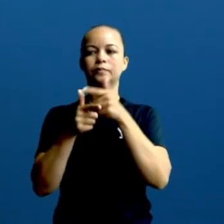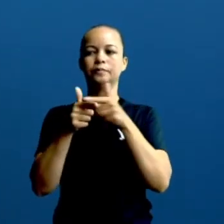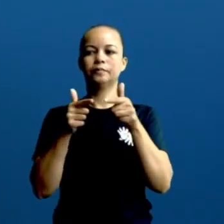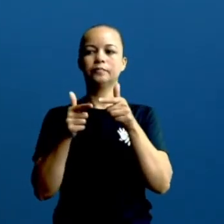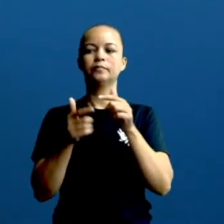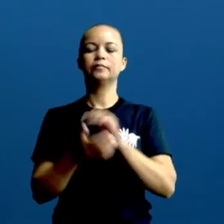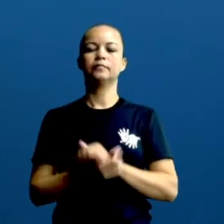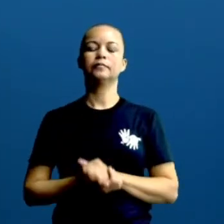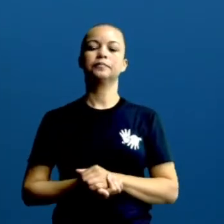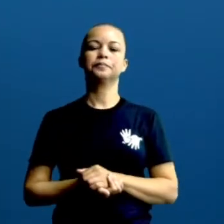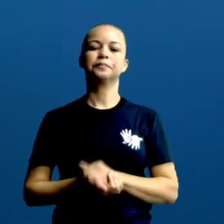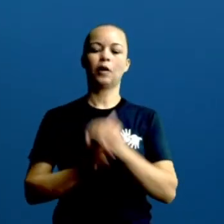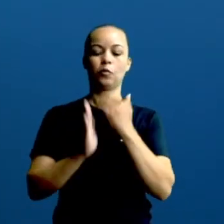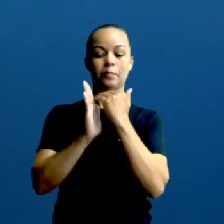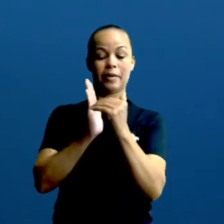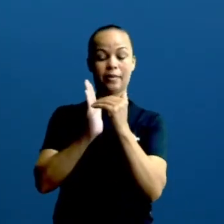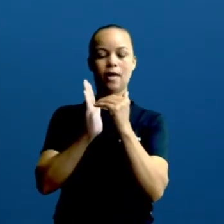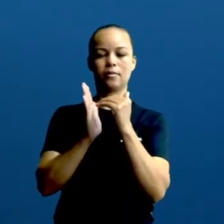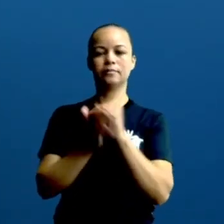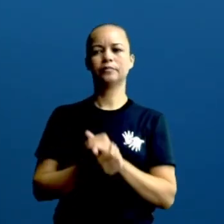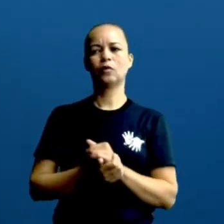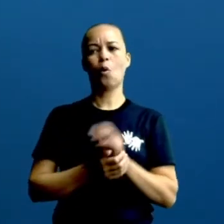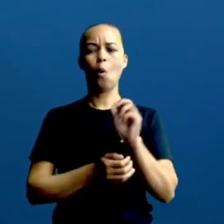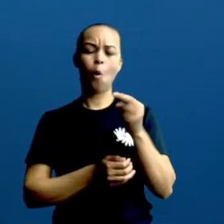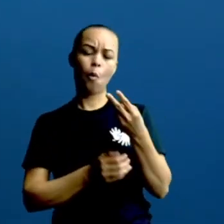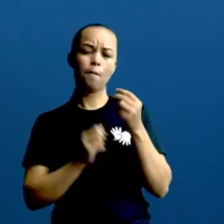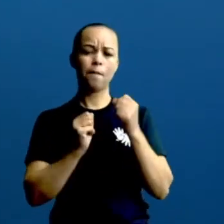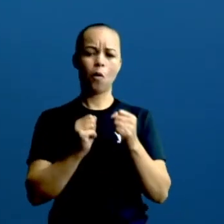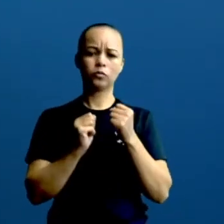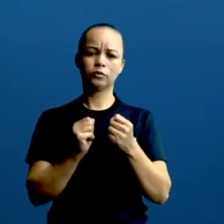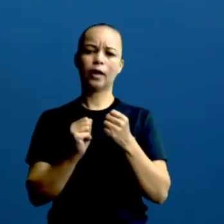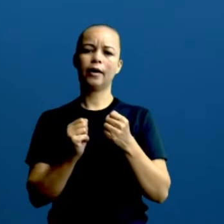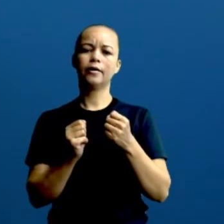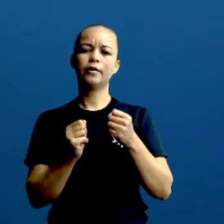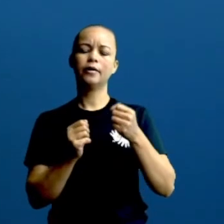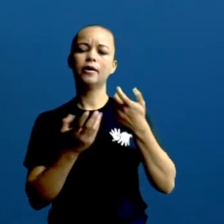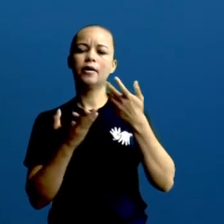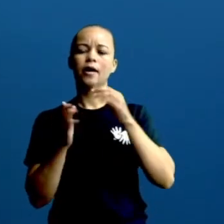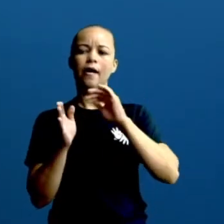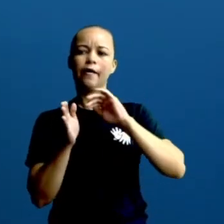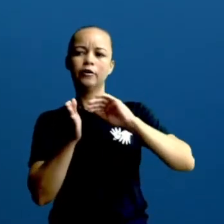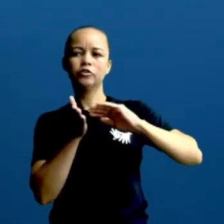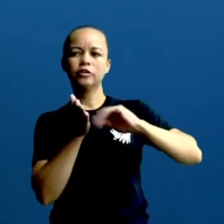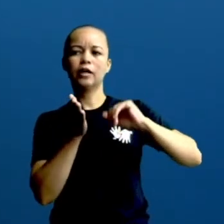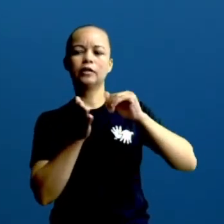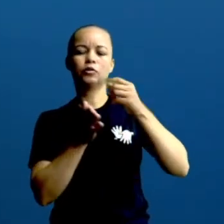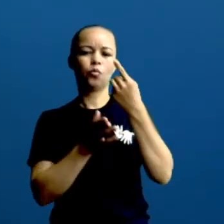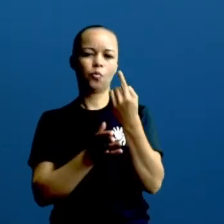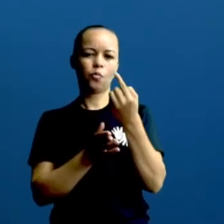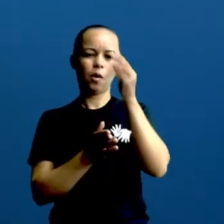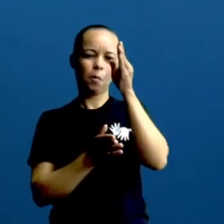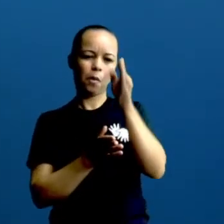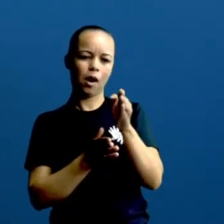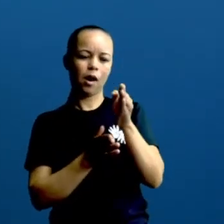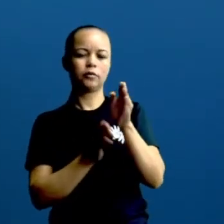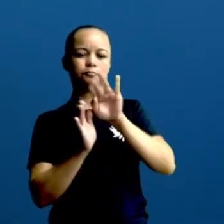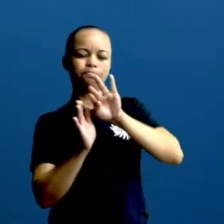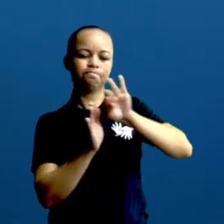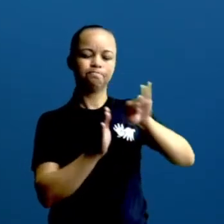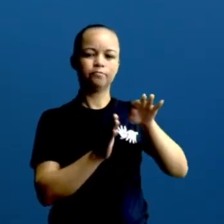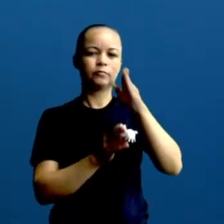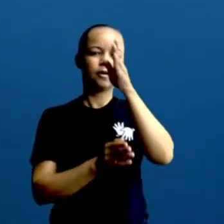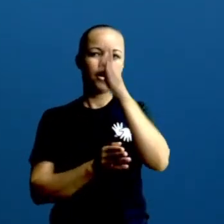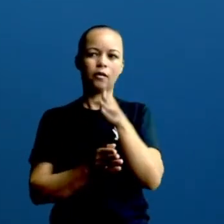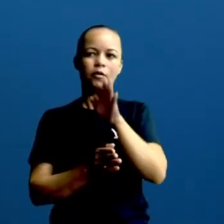dá outra metade ou eu posso sair riscando tá então eu risco uma balinha coloco de